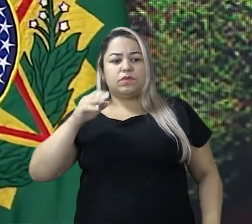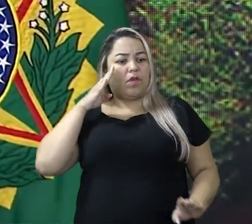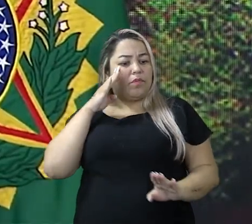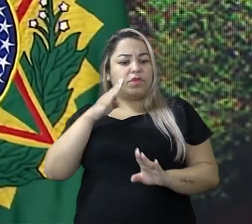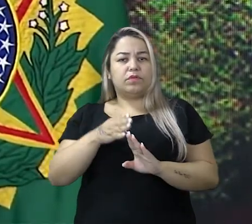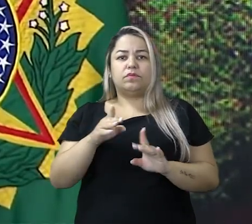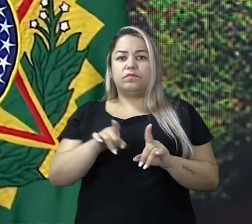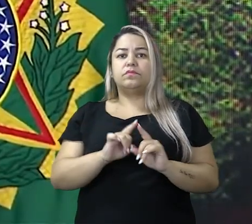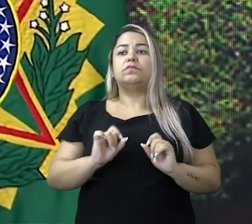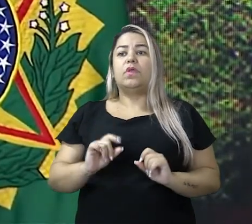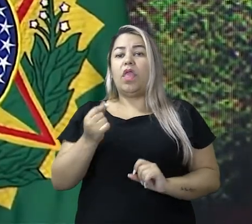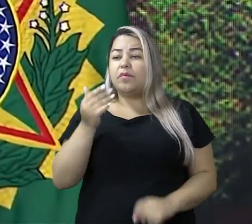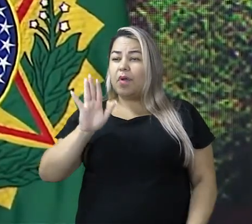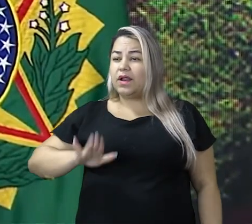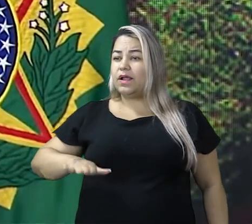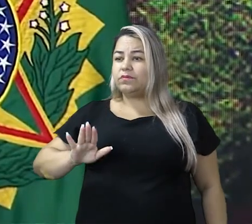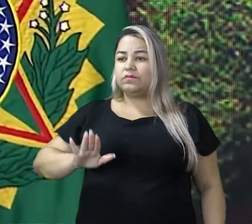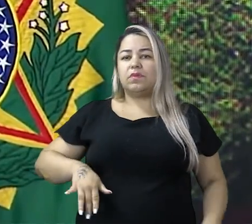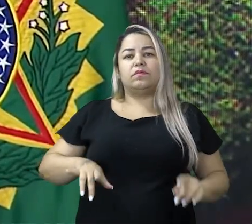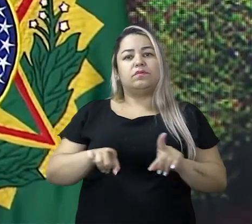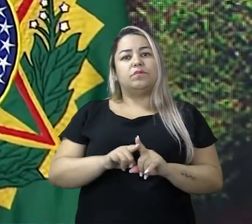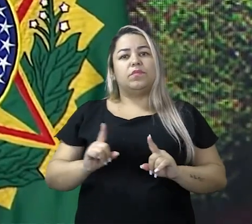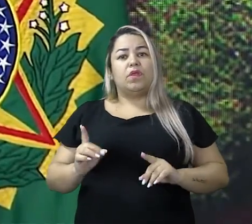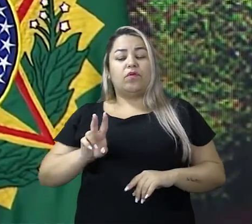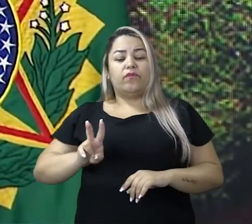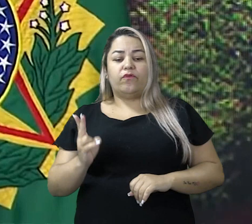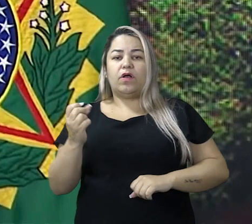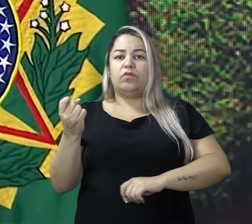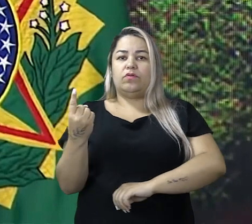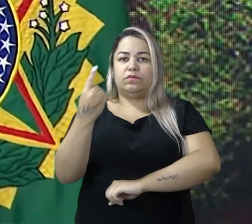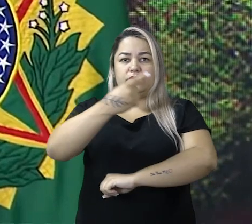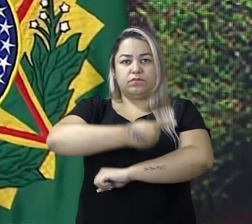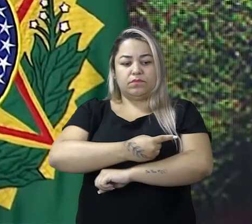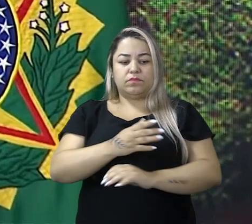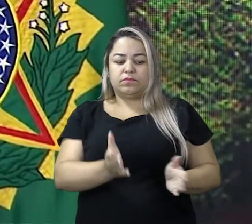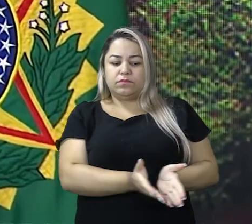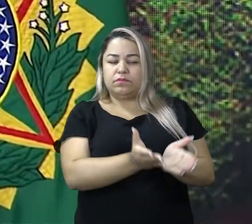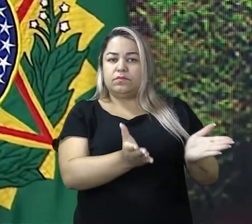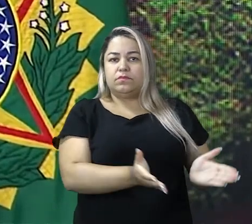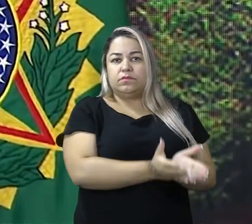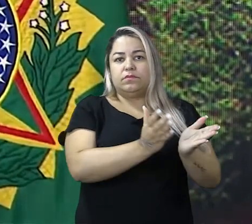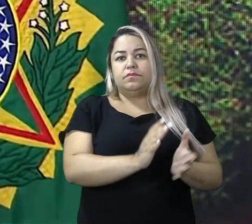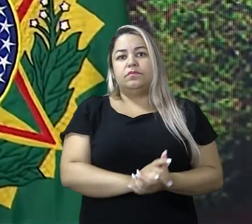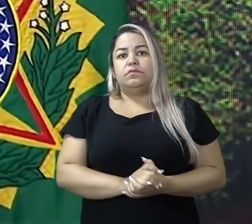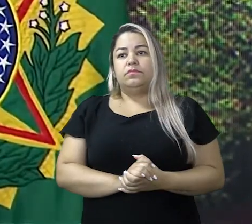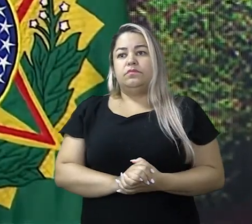o objetivo nosso é baratear o preço do pedágio para as pessoas mais pobres,